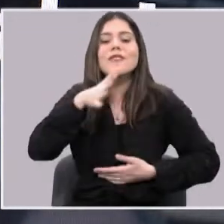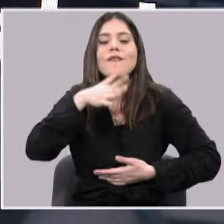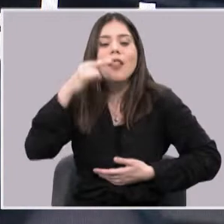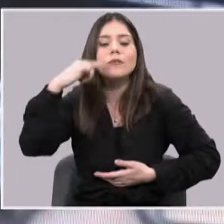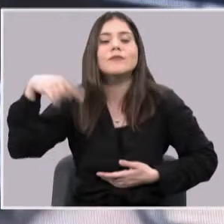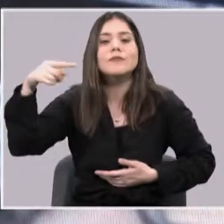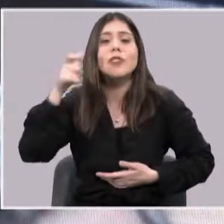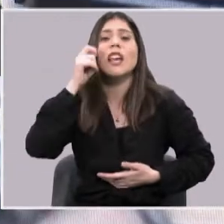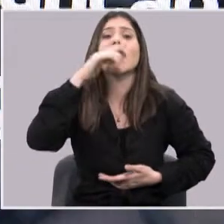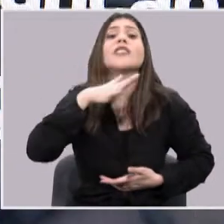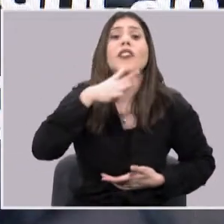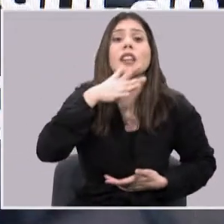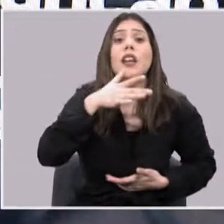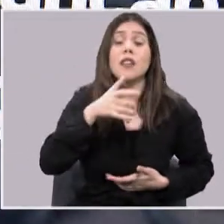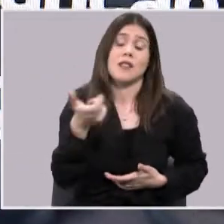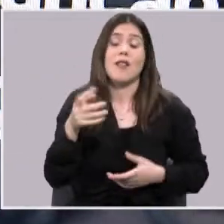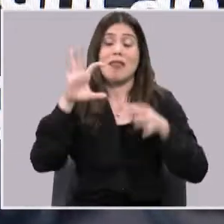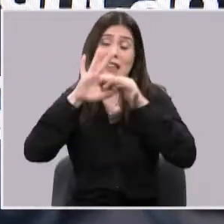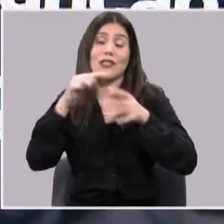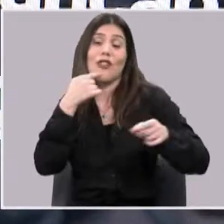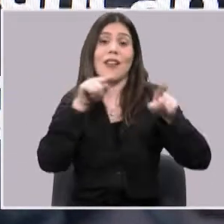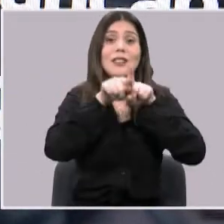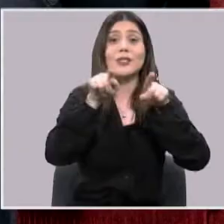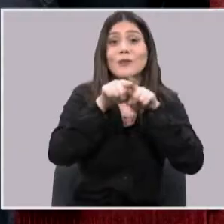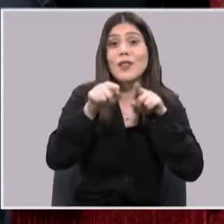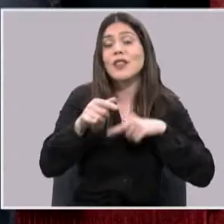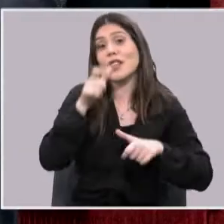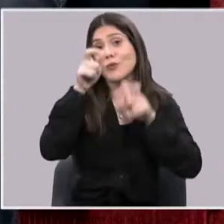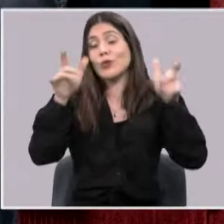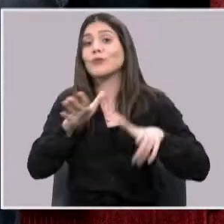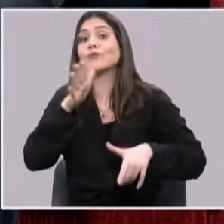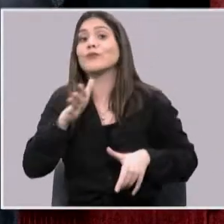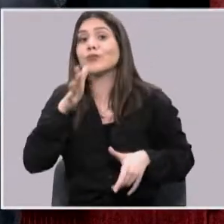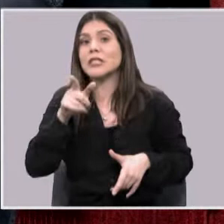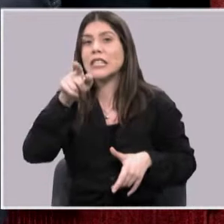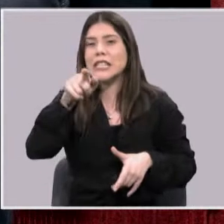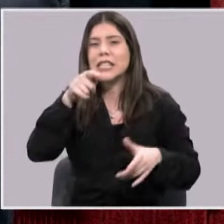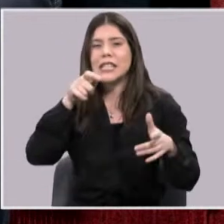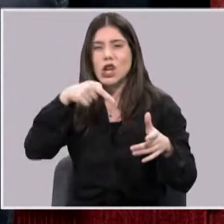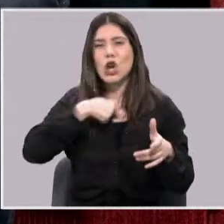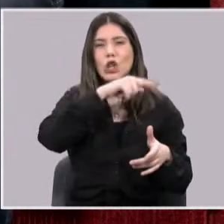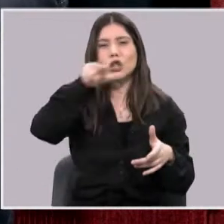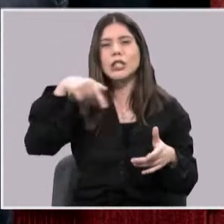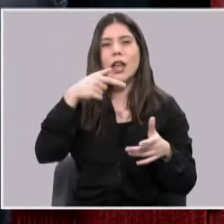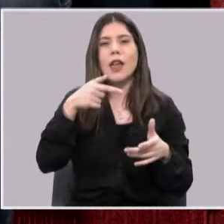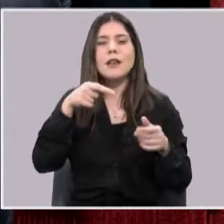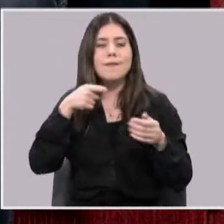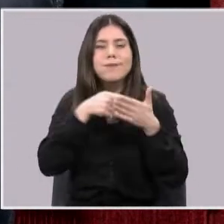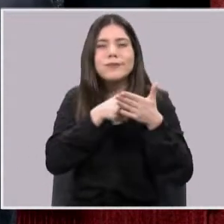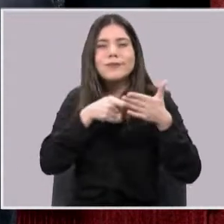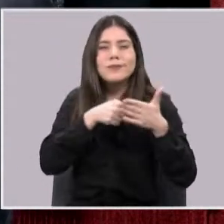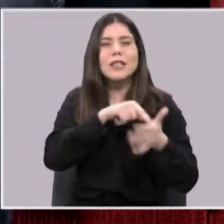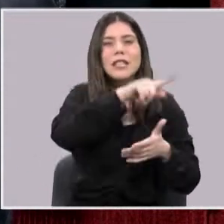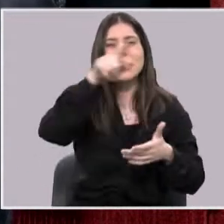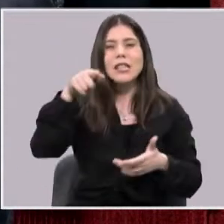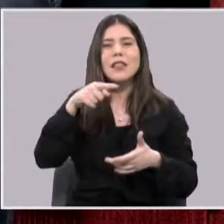quem fala na esfera pública são fundamentalmente os políticos e os comentadores. Ao colocarmos pressão em cima dos titulares de cargos políticos para dizerem a